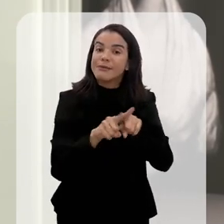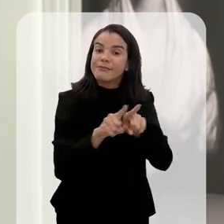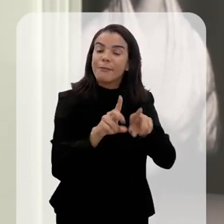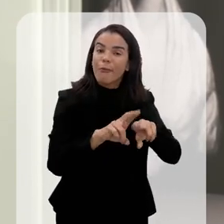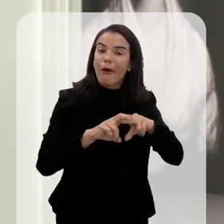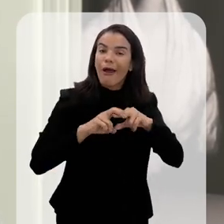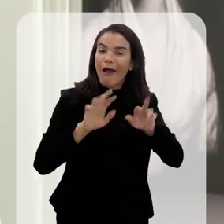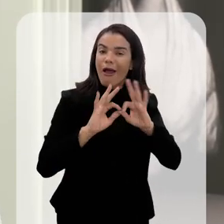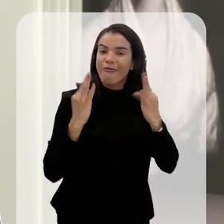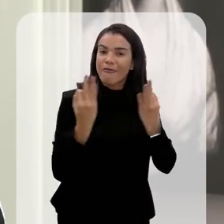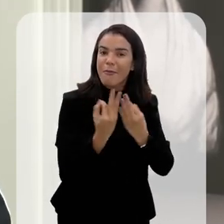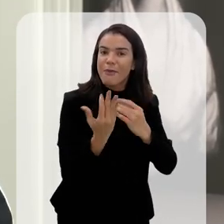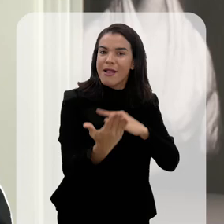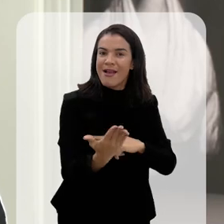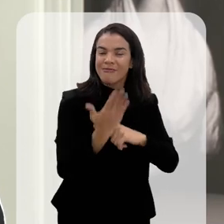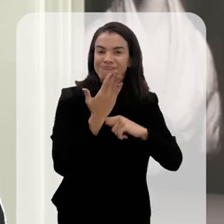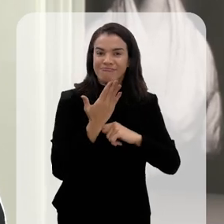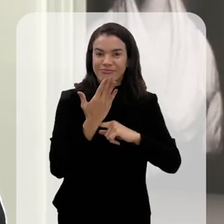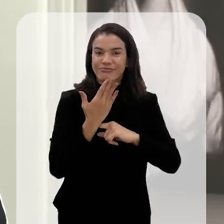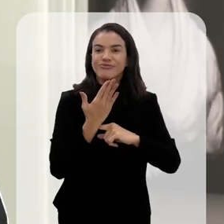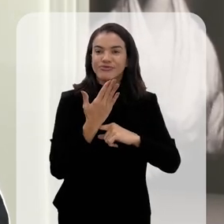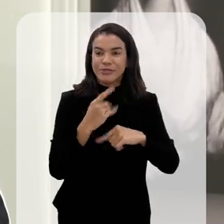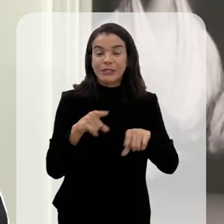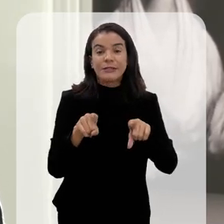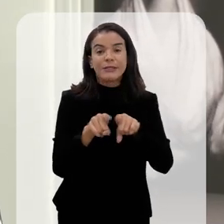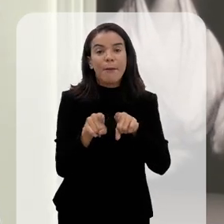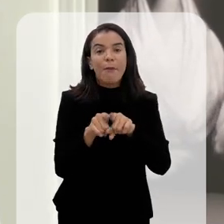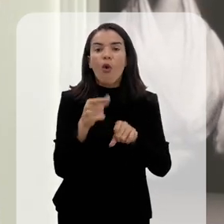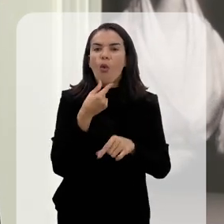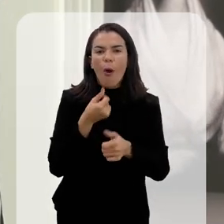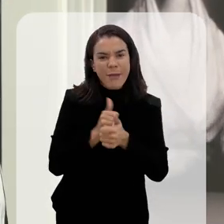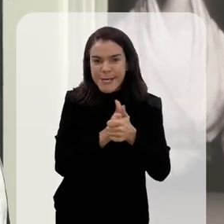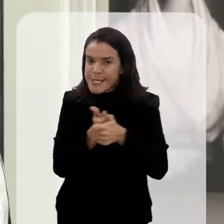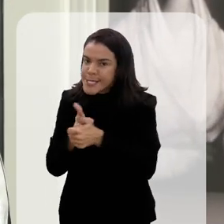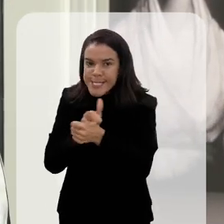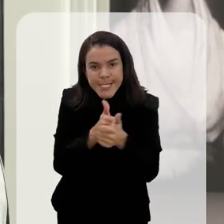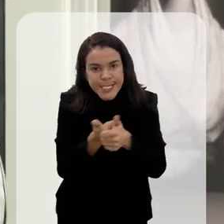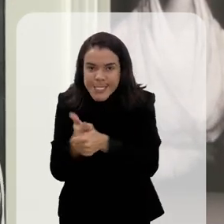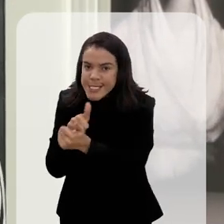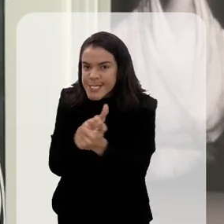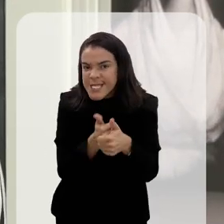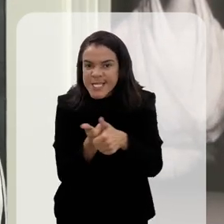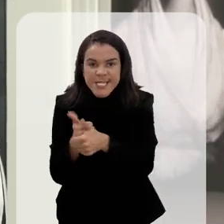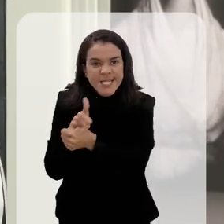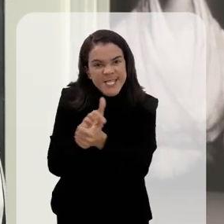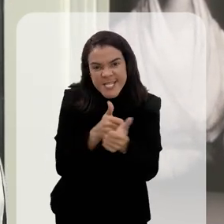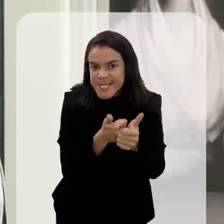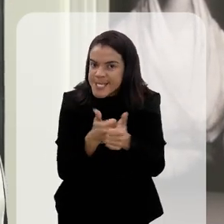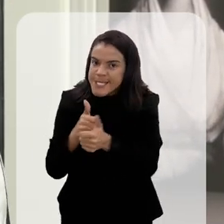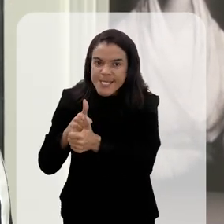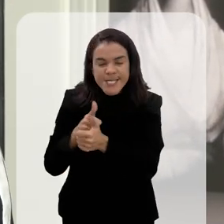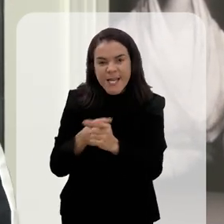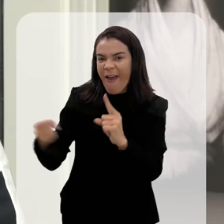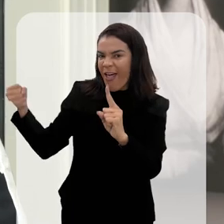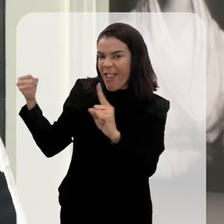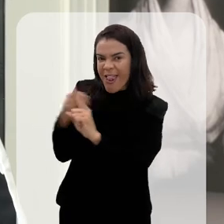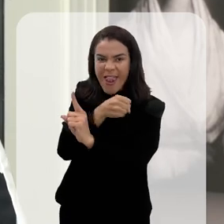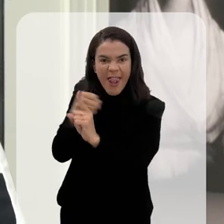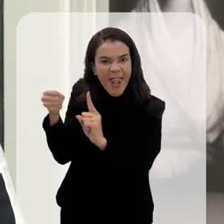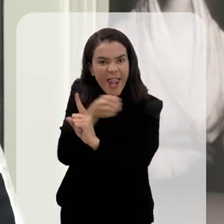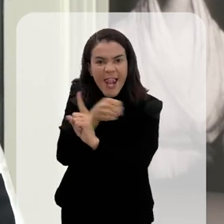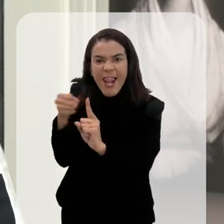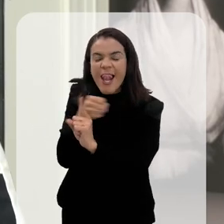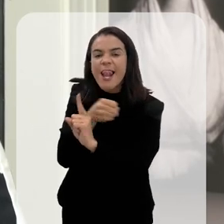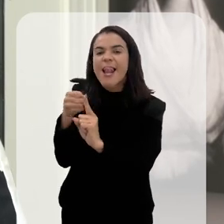a família acolhe e desse homem ir atrás e, infelizmente, cometer a agressão,